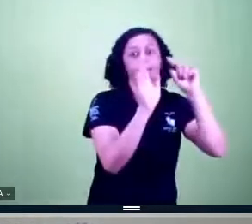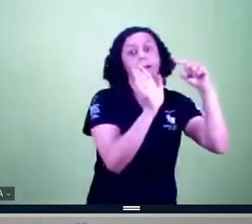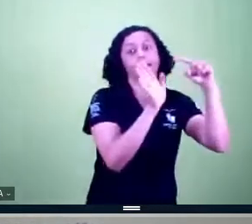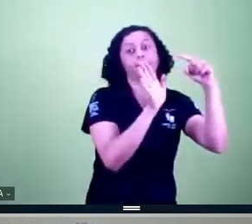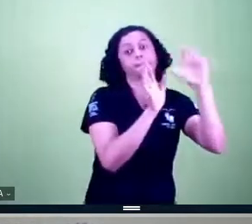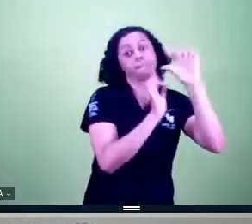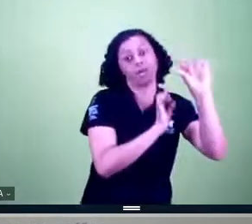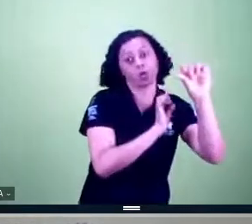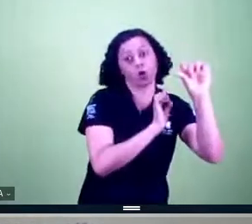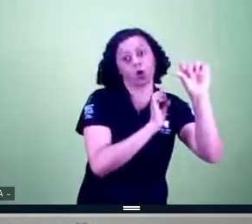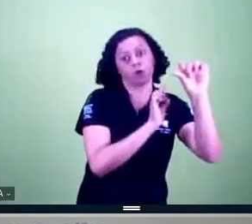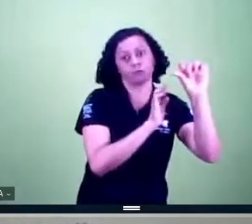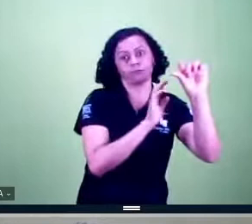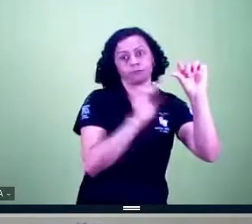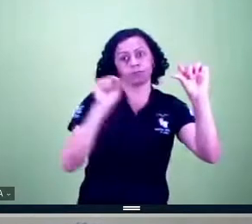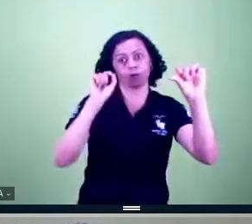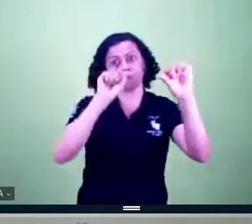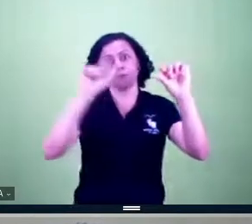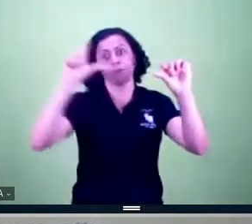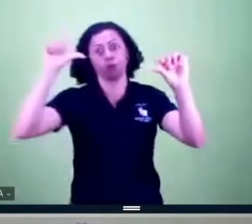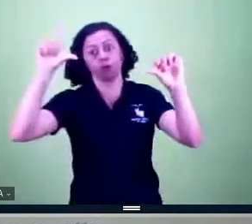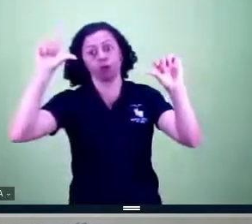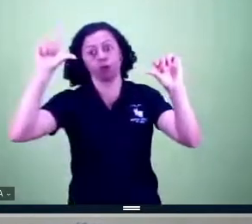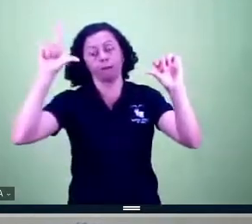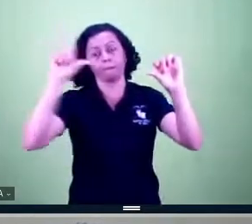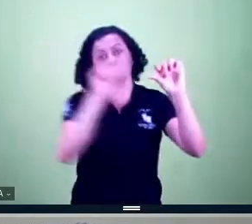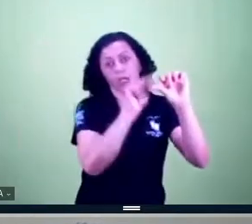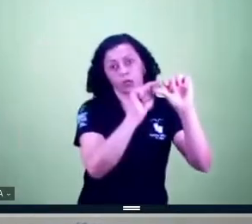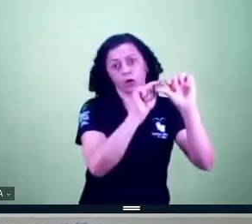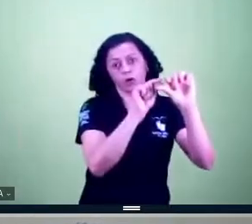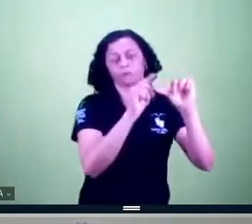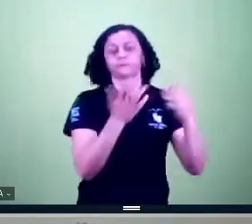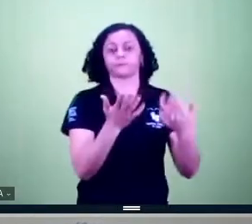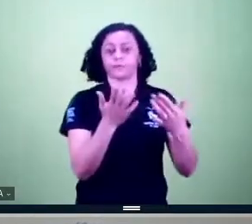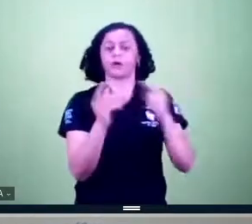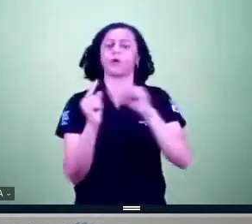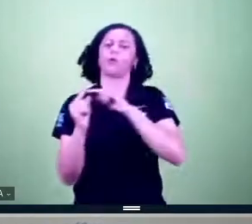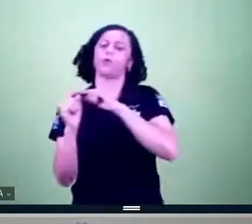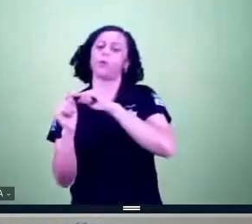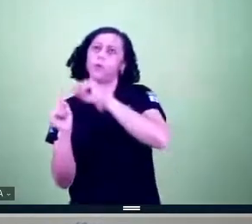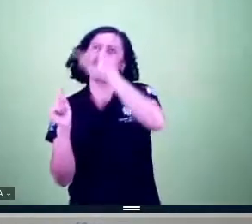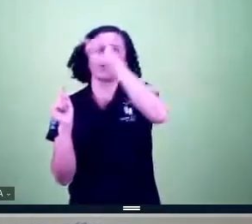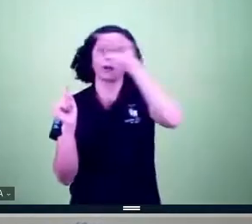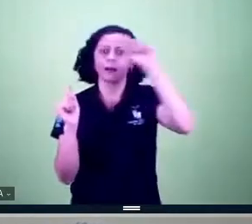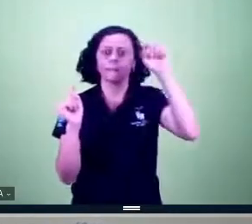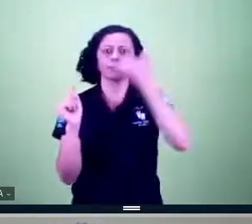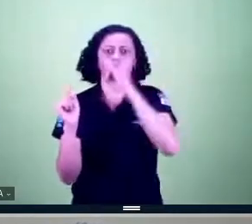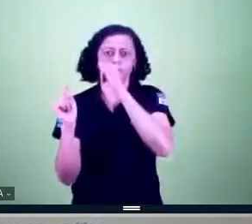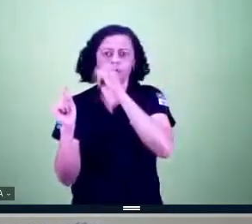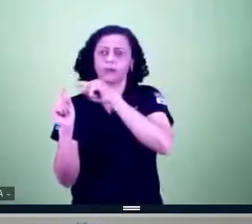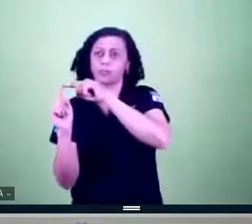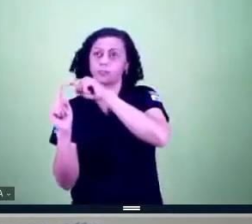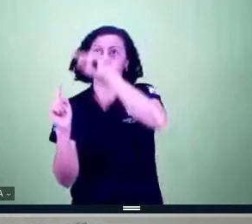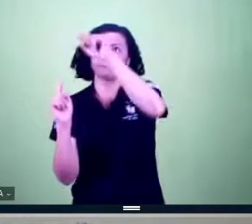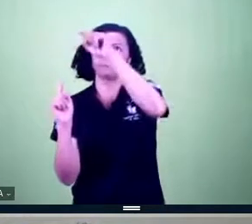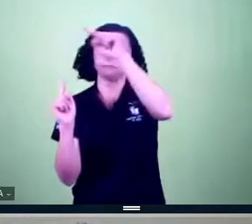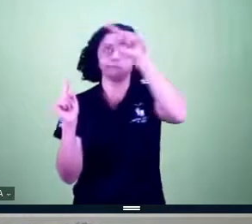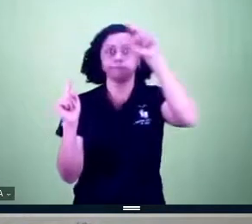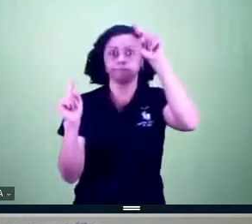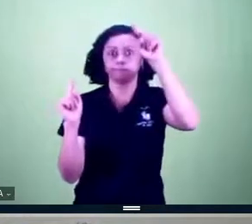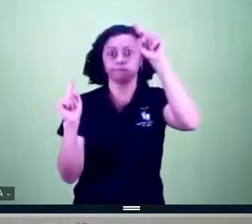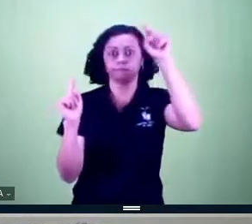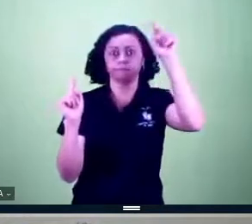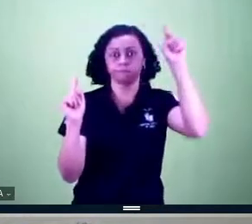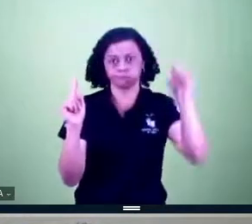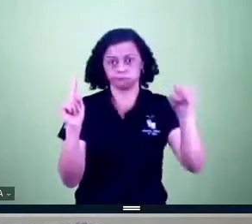o menor potencial. Então o caminho da corrente elétrica é do maior potencial para o menor potencial. Tá